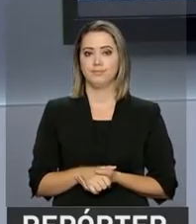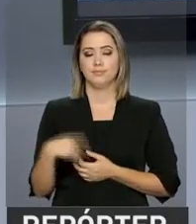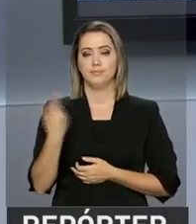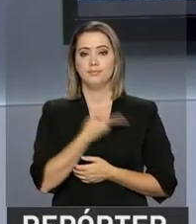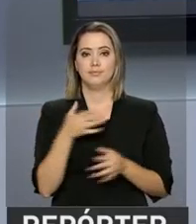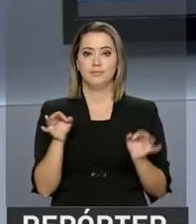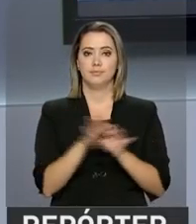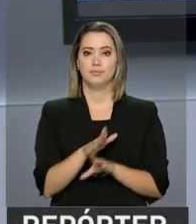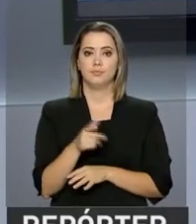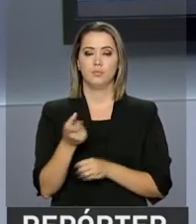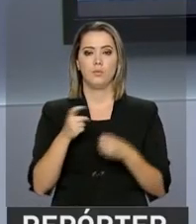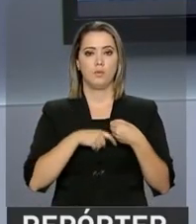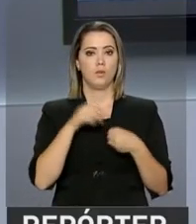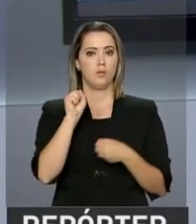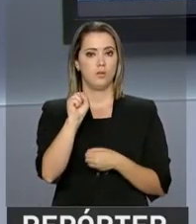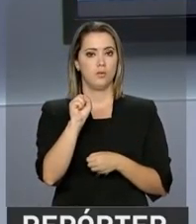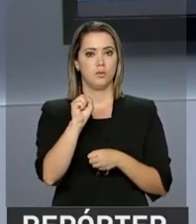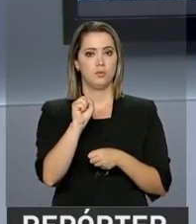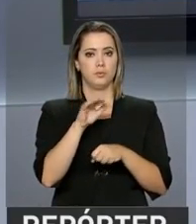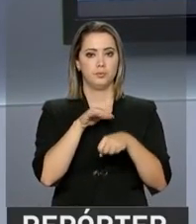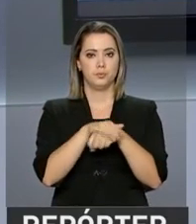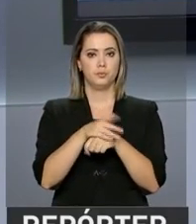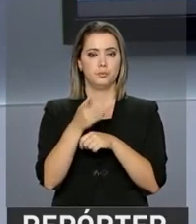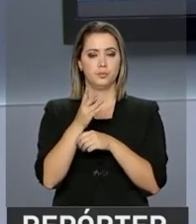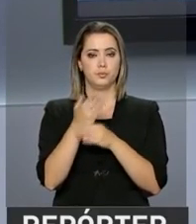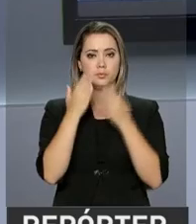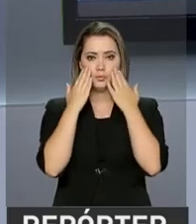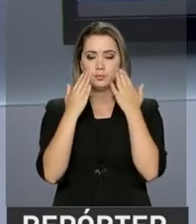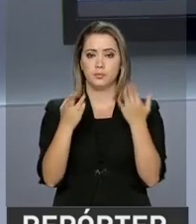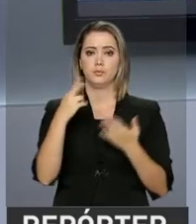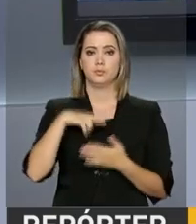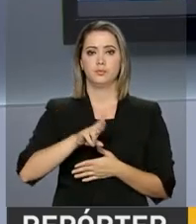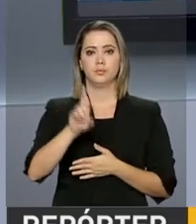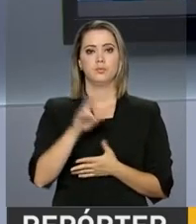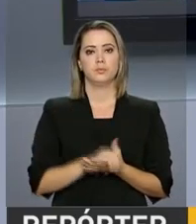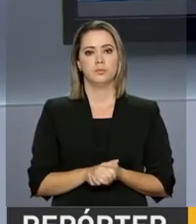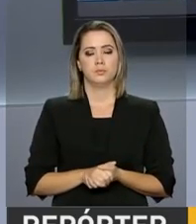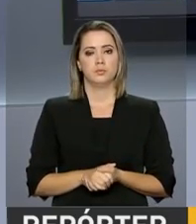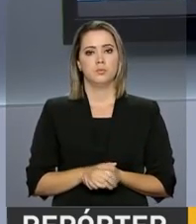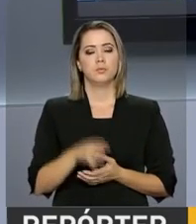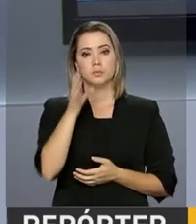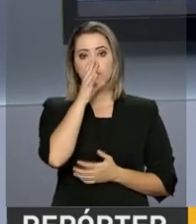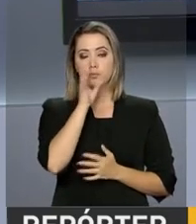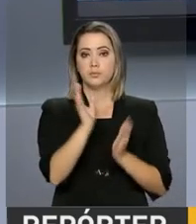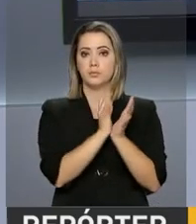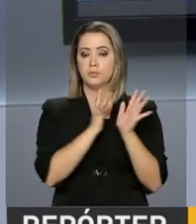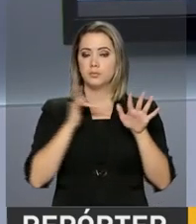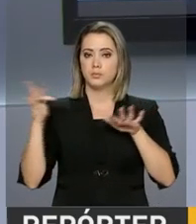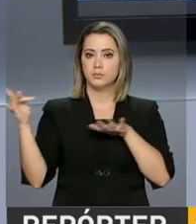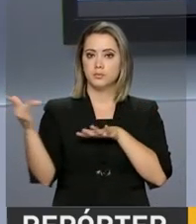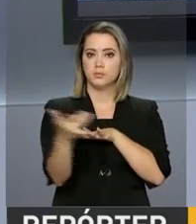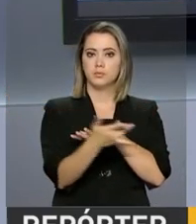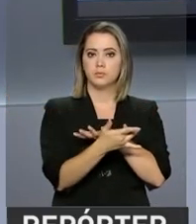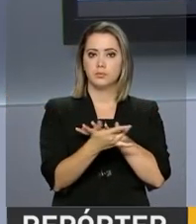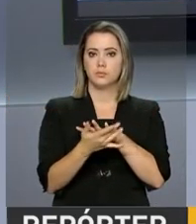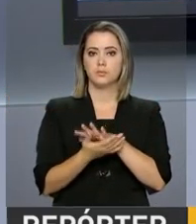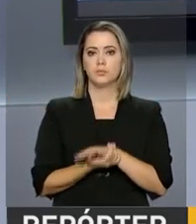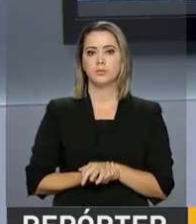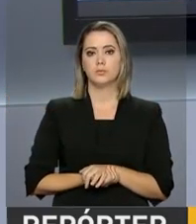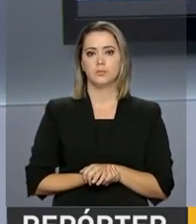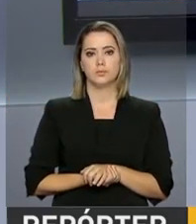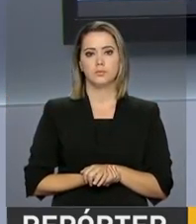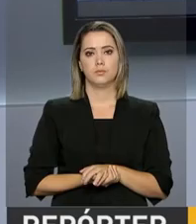Nós ficamos por aqui e voltamos às 8 da noite na próxima edição do Repórter NBR. Acompanhe as novidades também pelas nossas